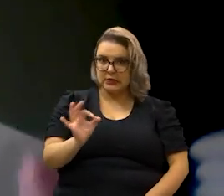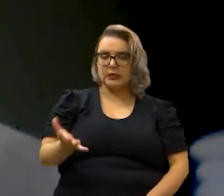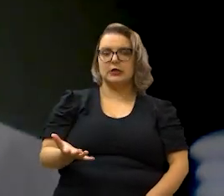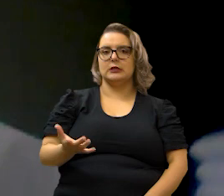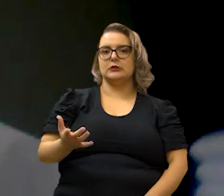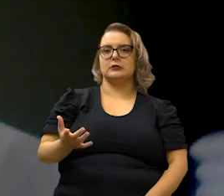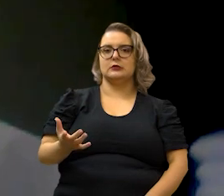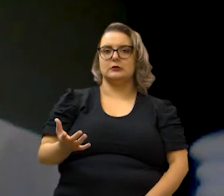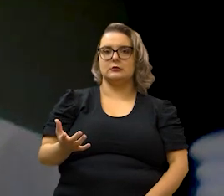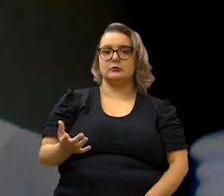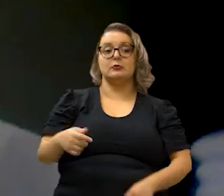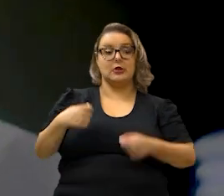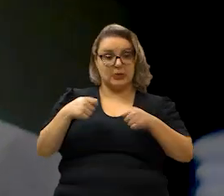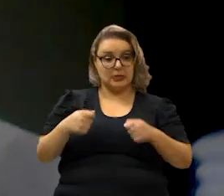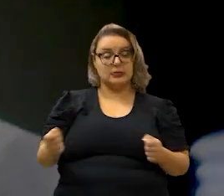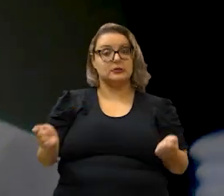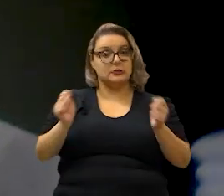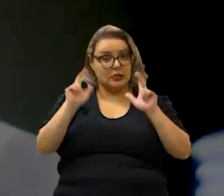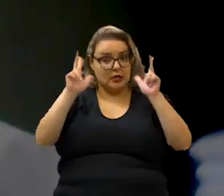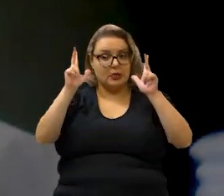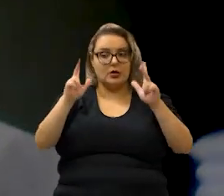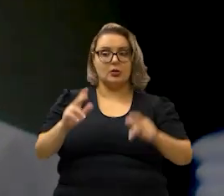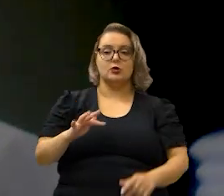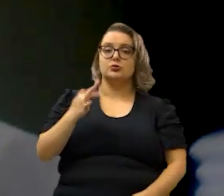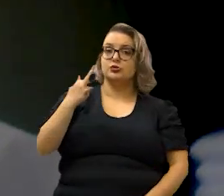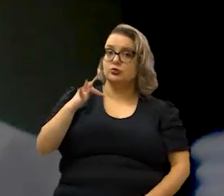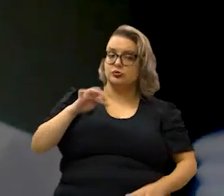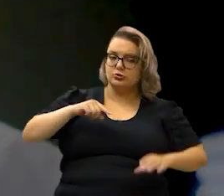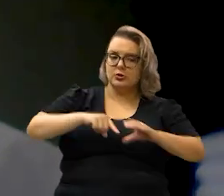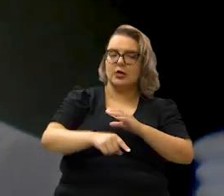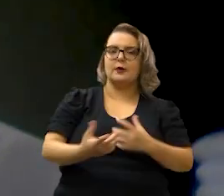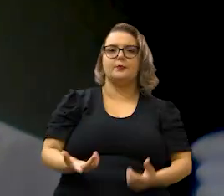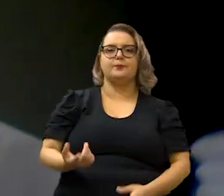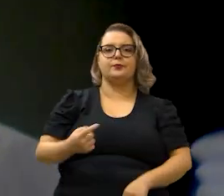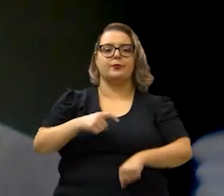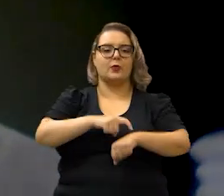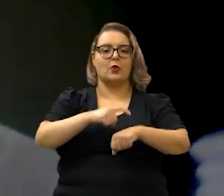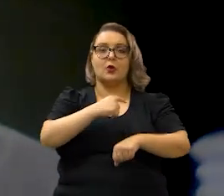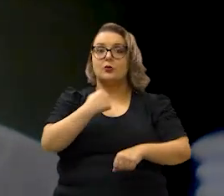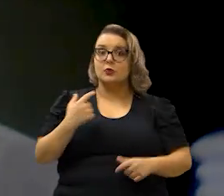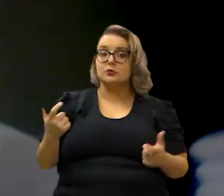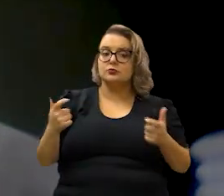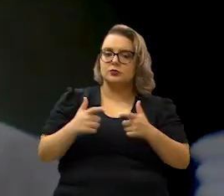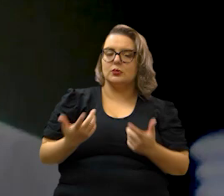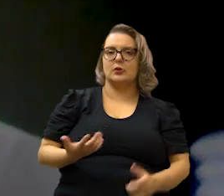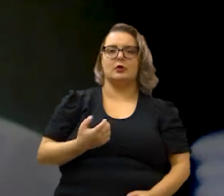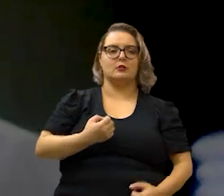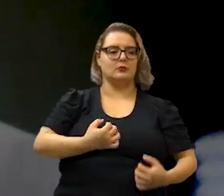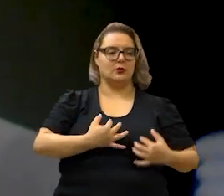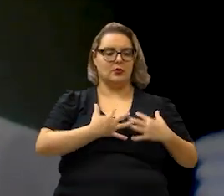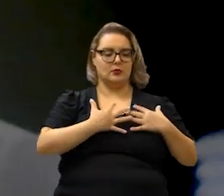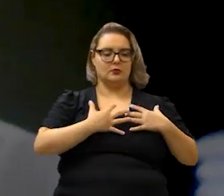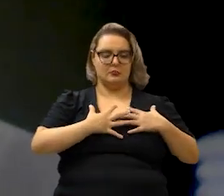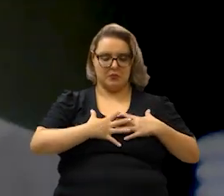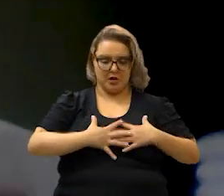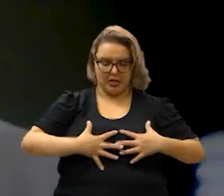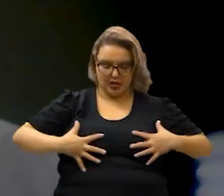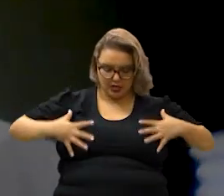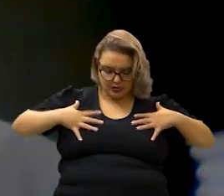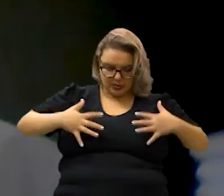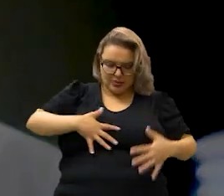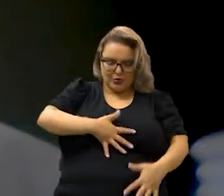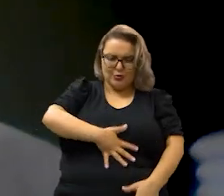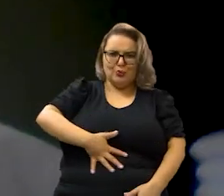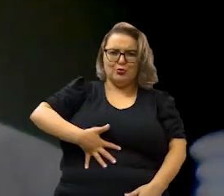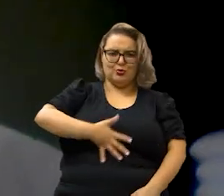circunstância. Esses sinais de dor intensa, de curta duração, queimação irradiada para o peito, tomando todo